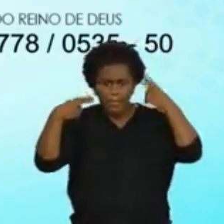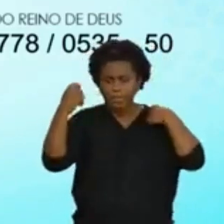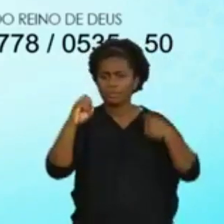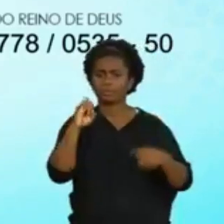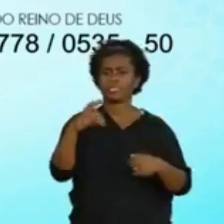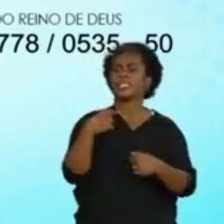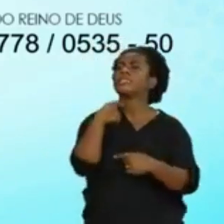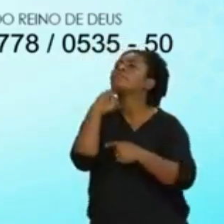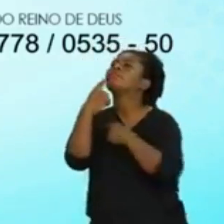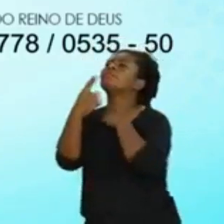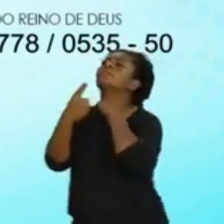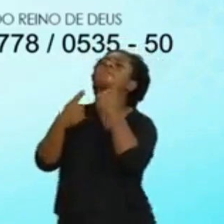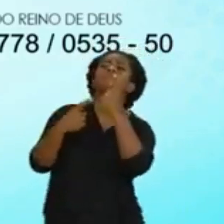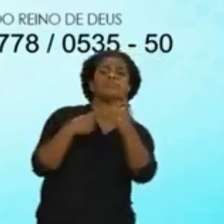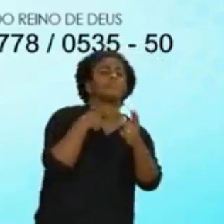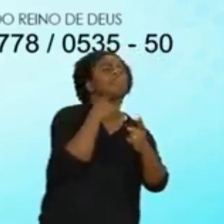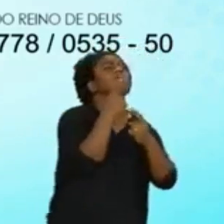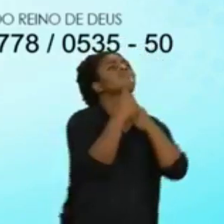seria louco em